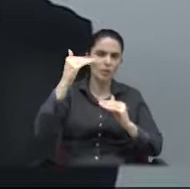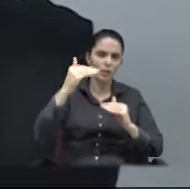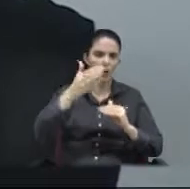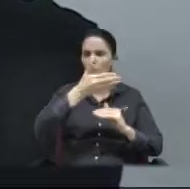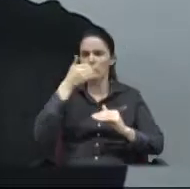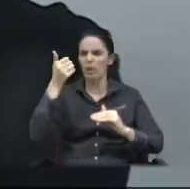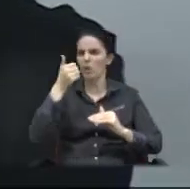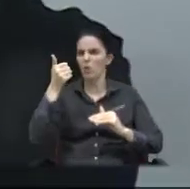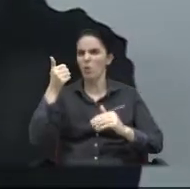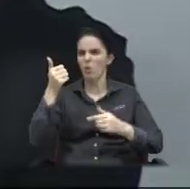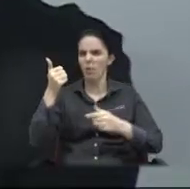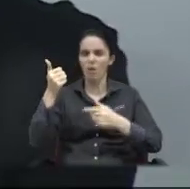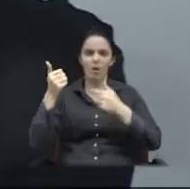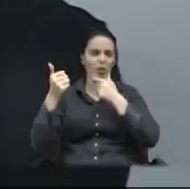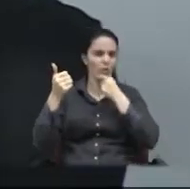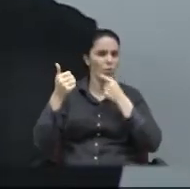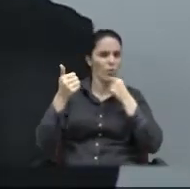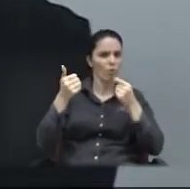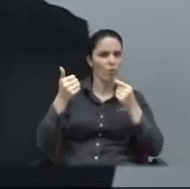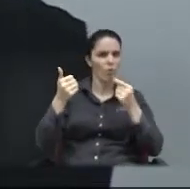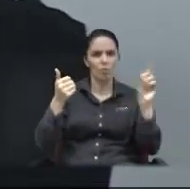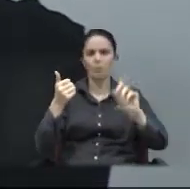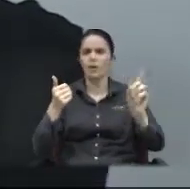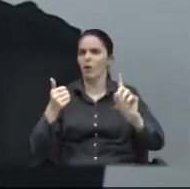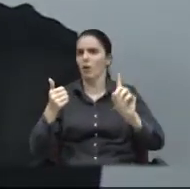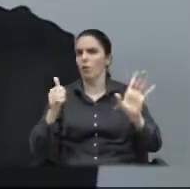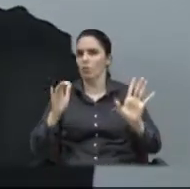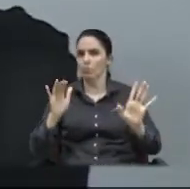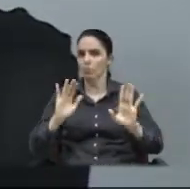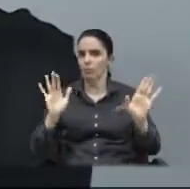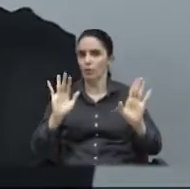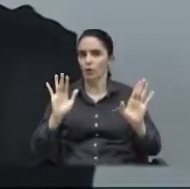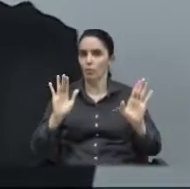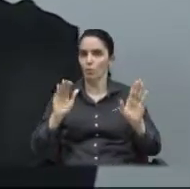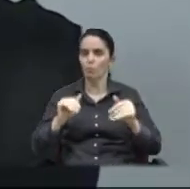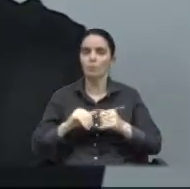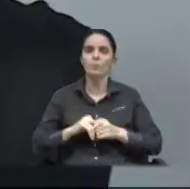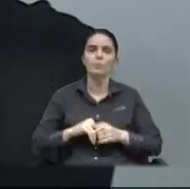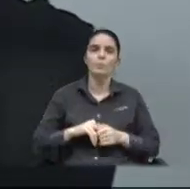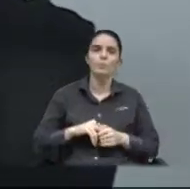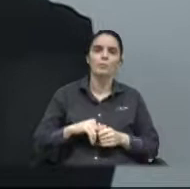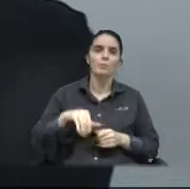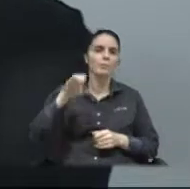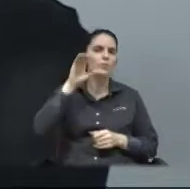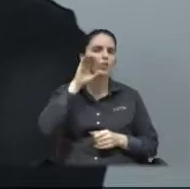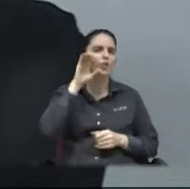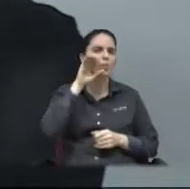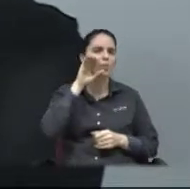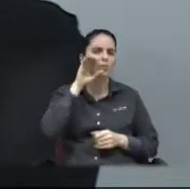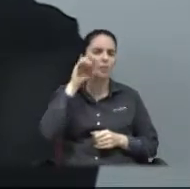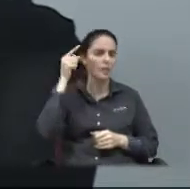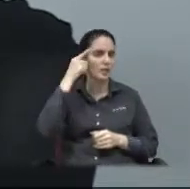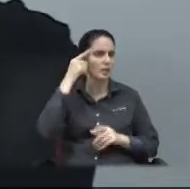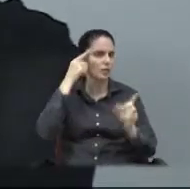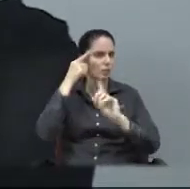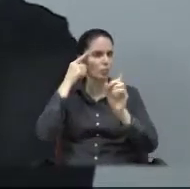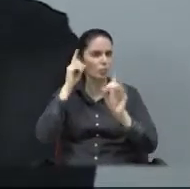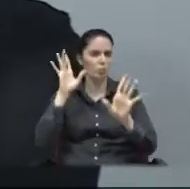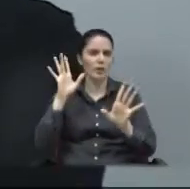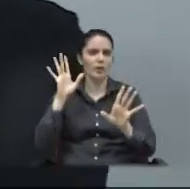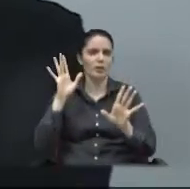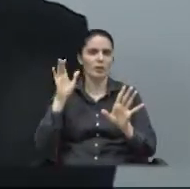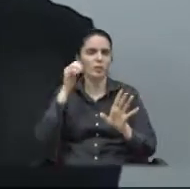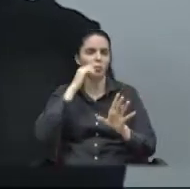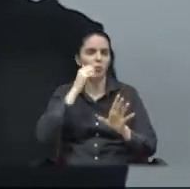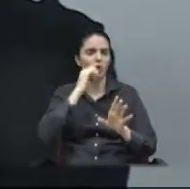sou feminista não só não sou feminista não tão fácil de tank ser melhor então eu acho que só